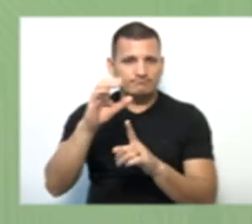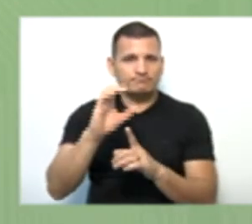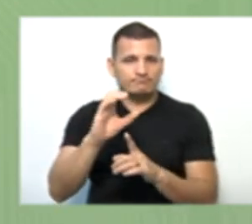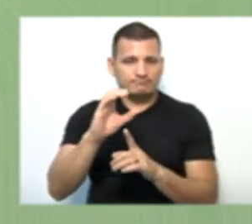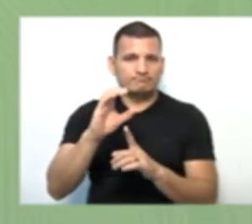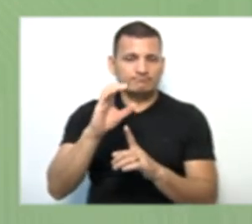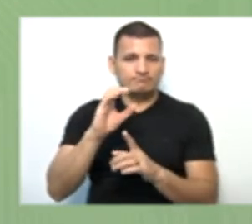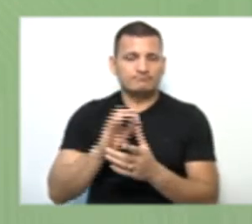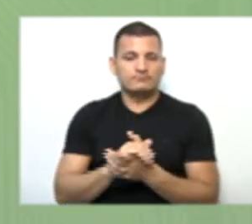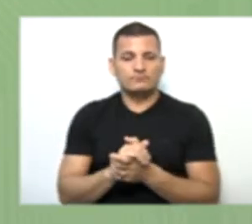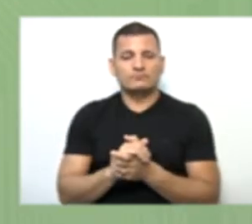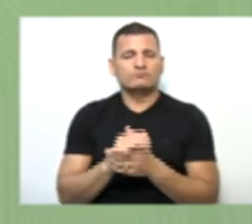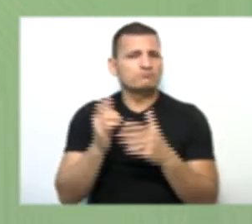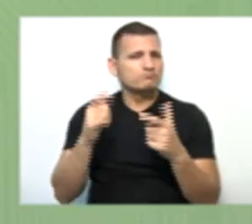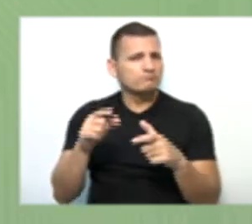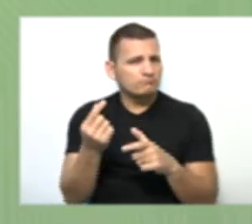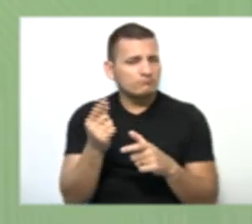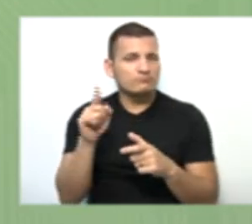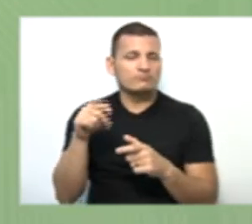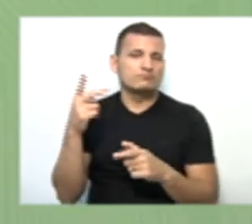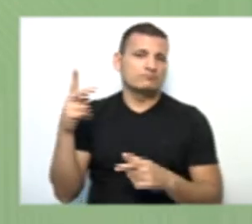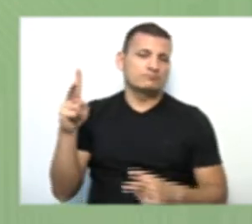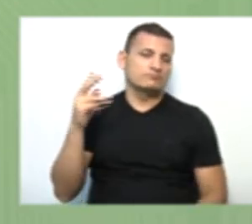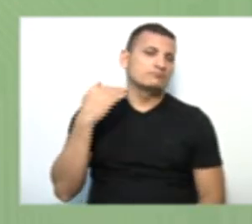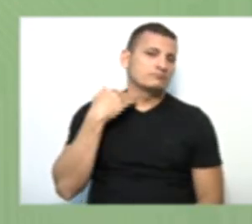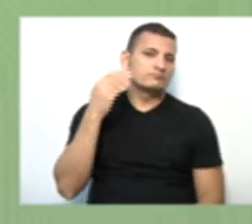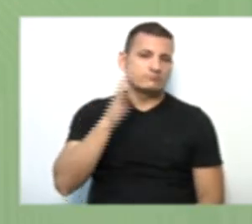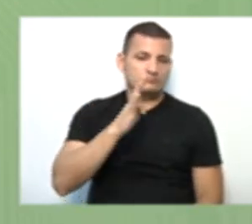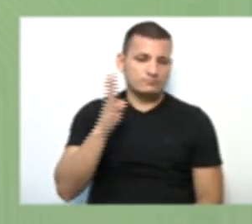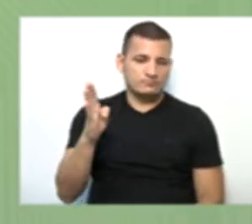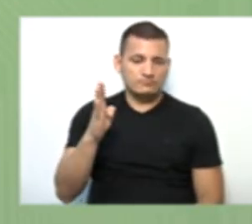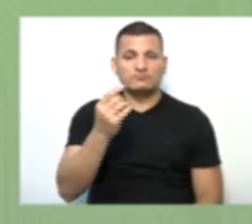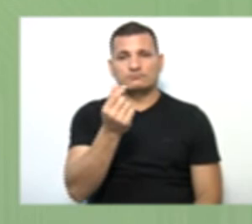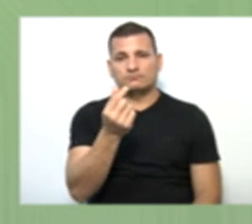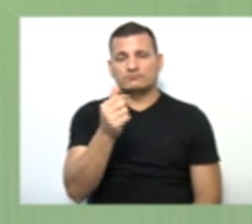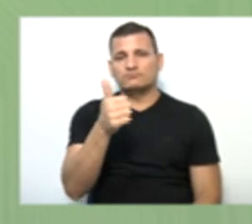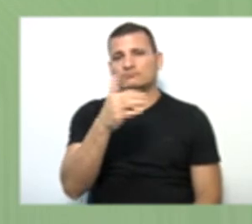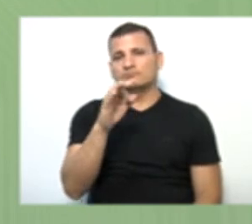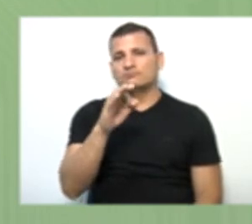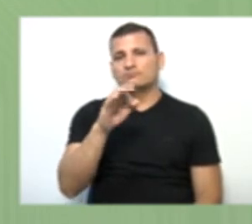foi da conta Banco do Brasil, conta movimento, no valor de